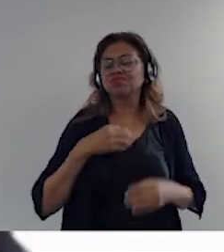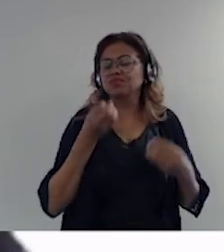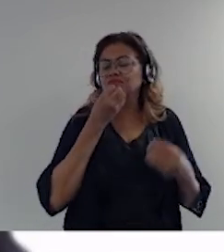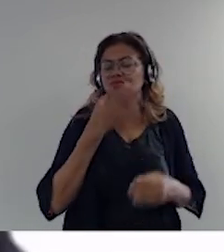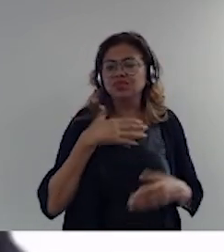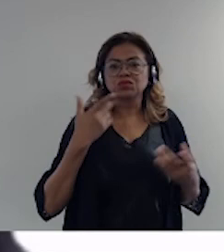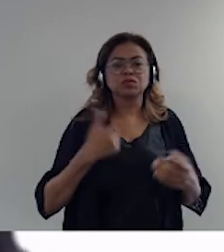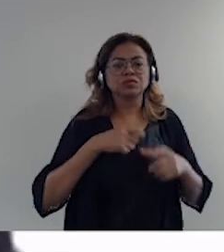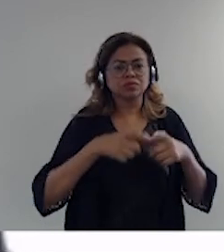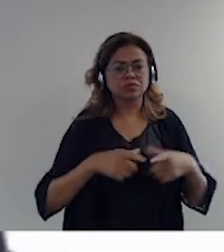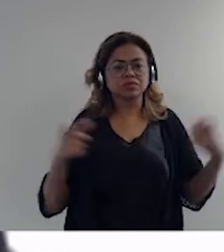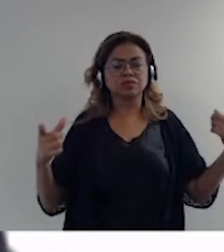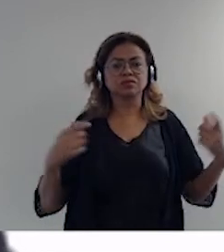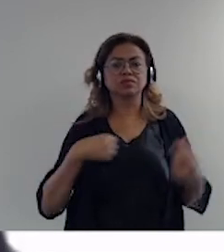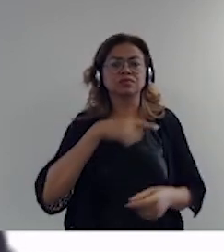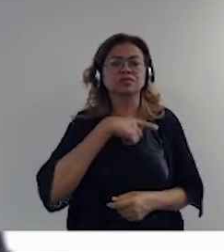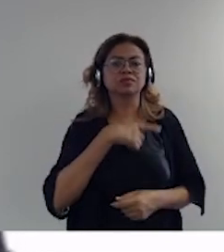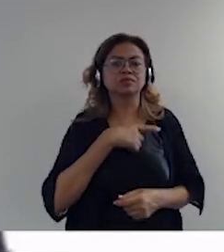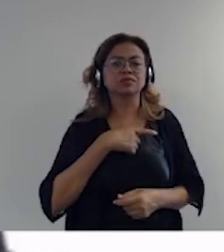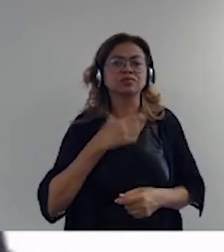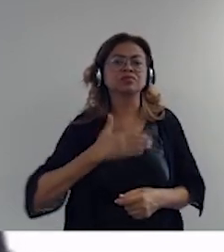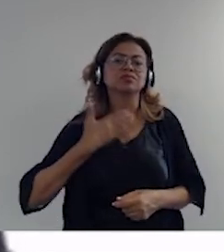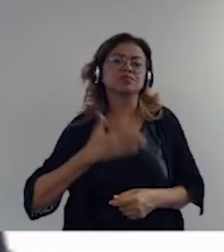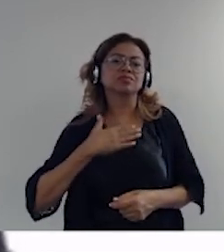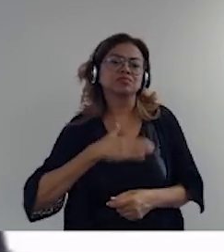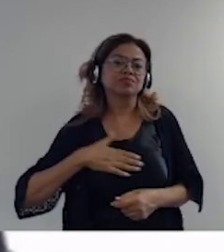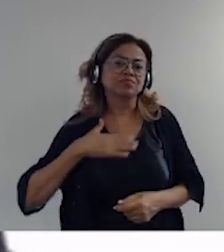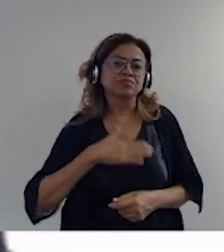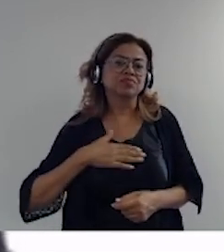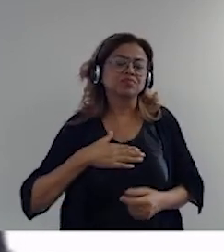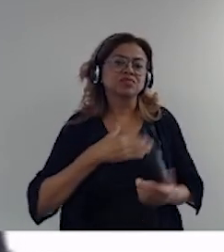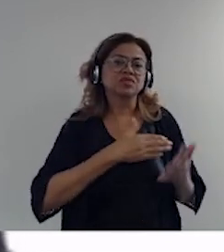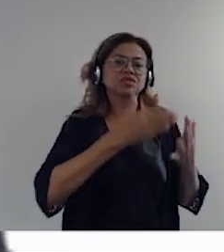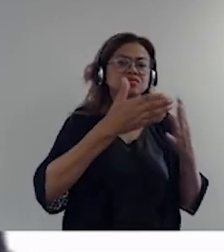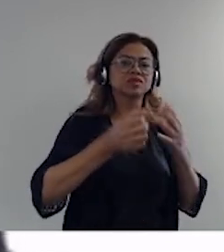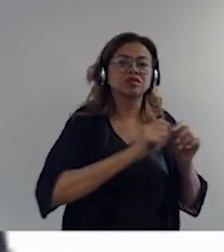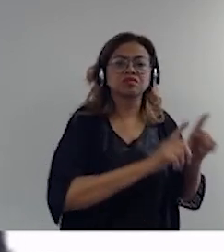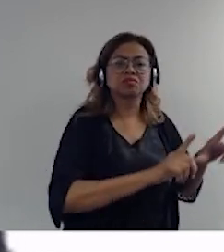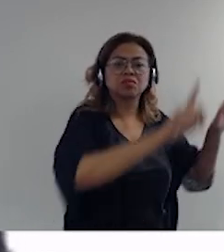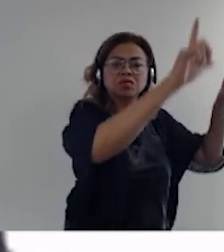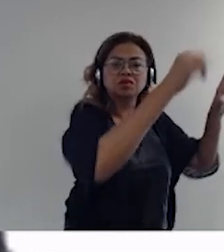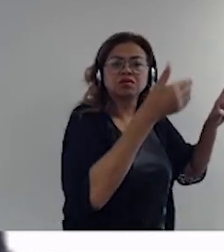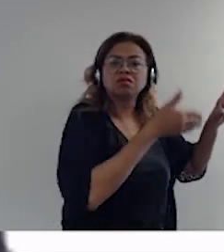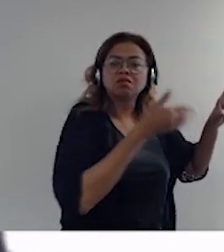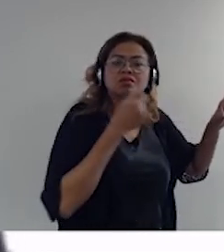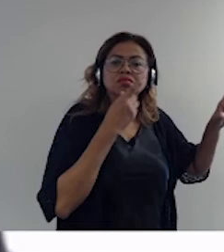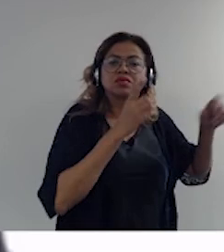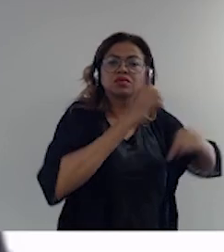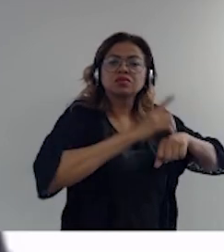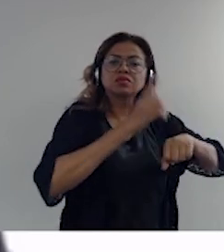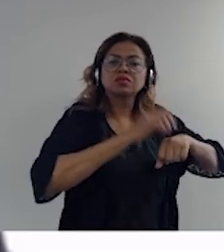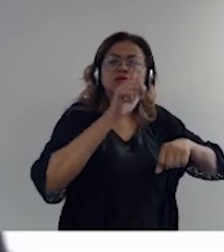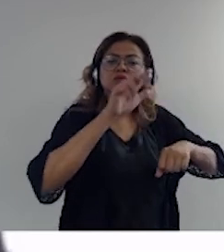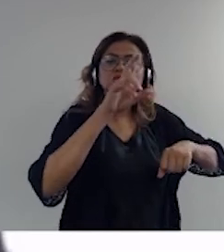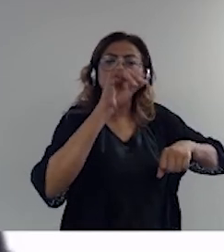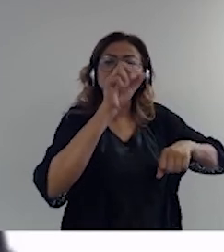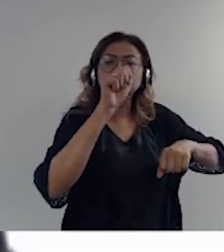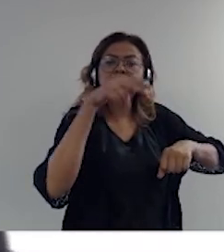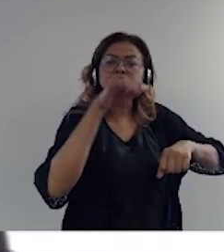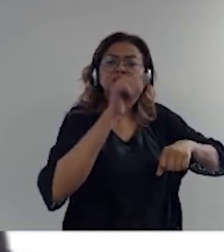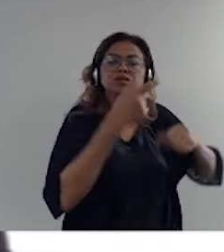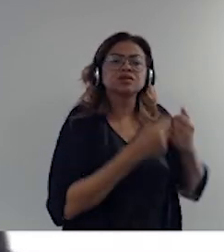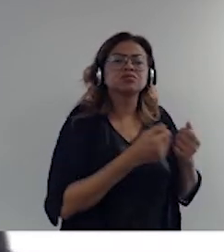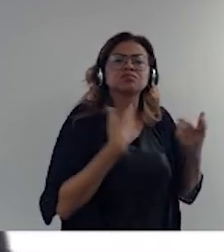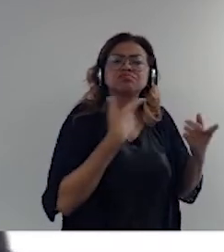ampliada, por ter o prazer de dividir esse painel aqui com amigos como a doutora Luciana, o professor Guerreiro,